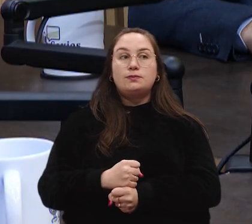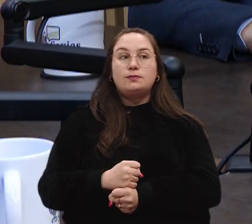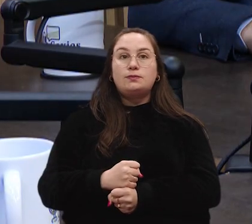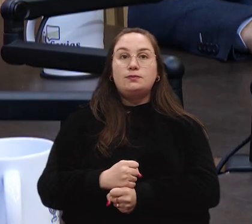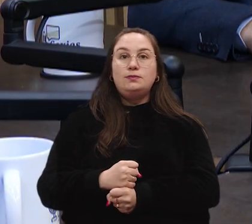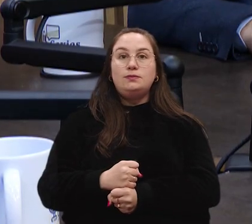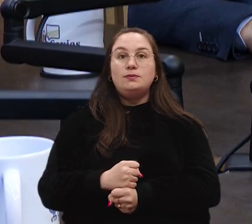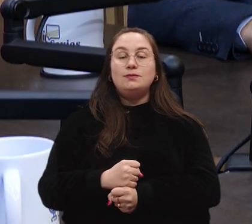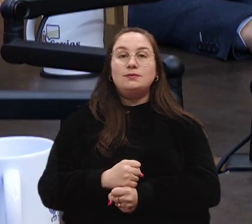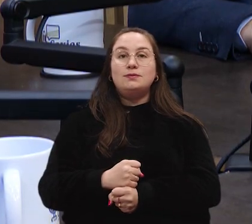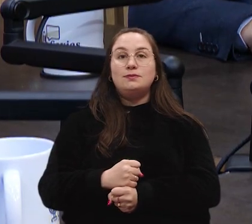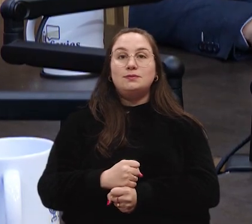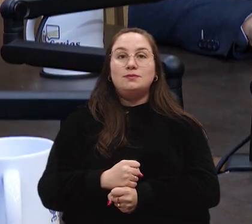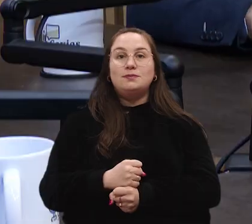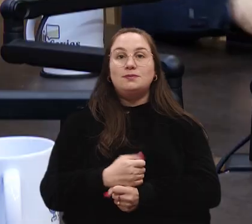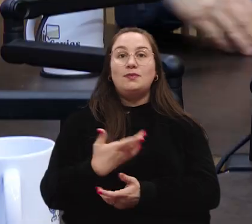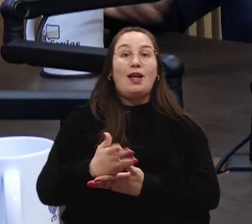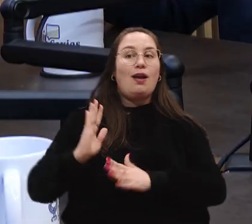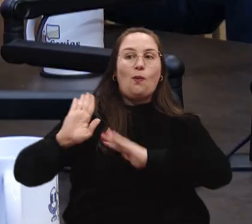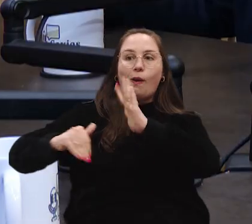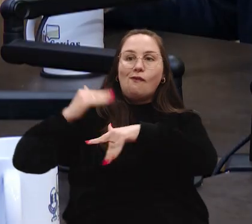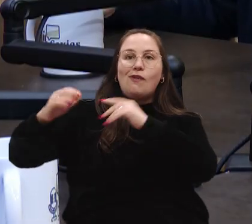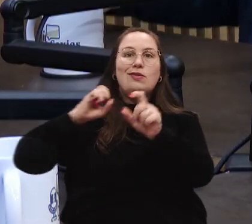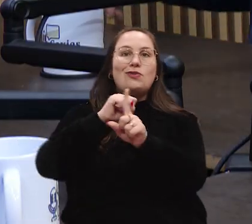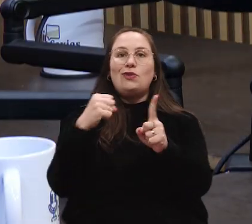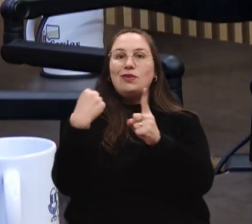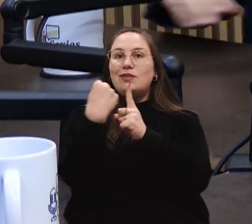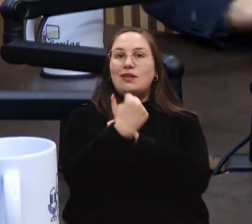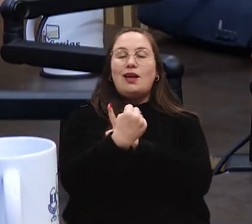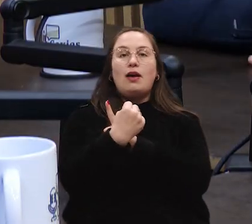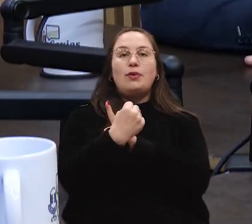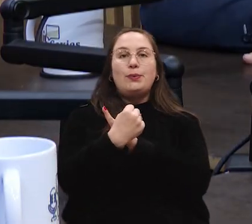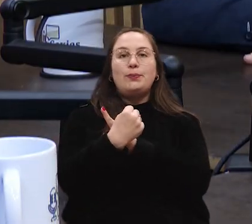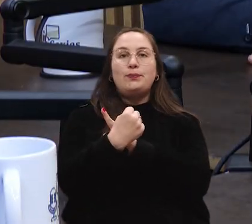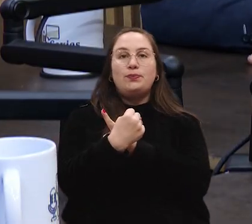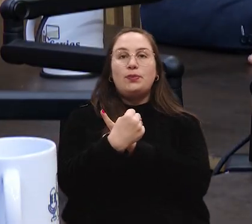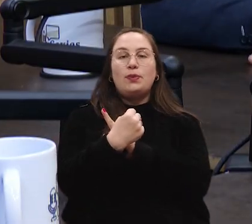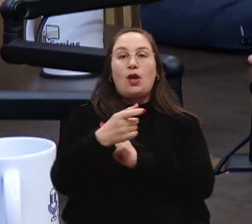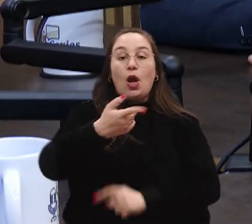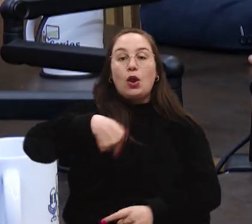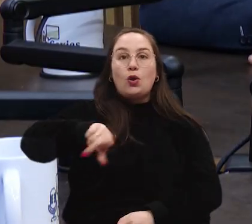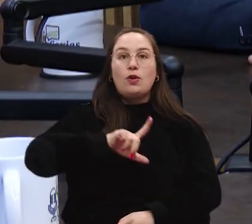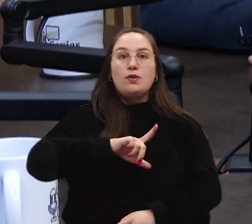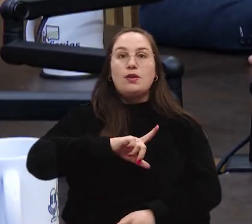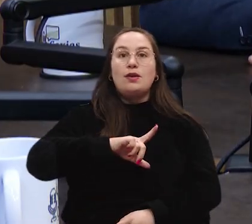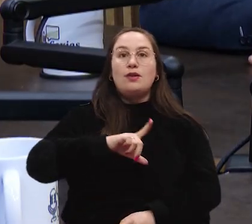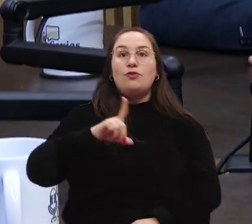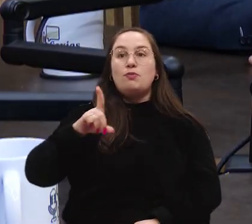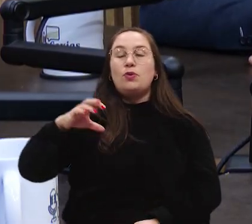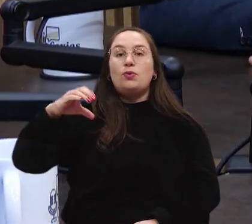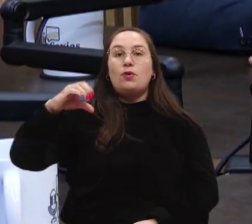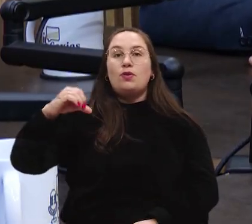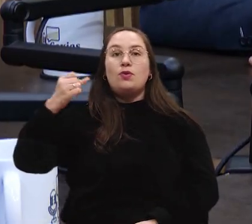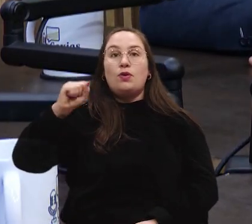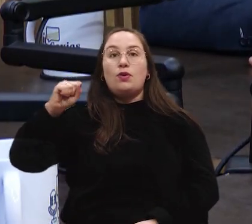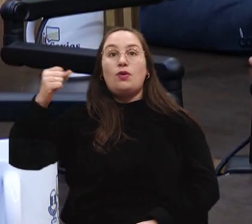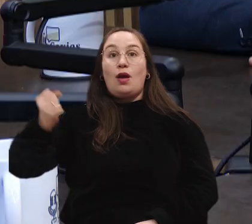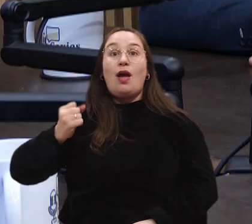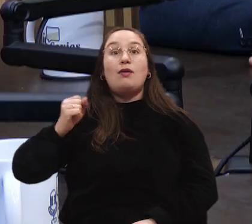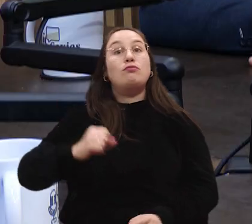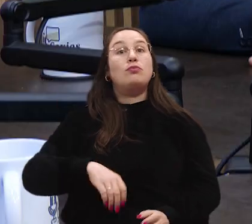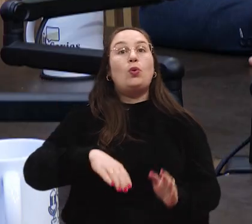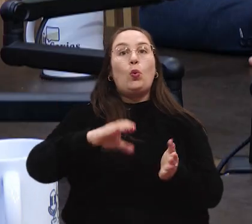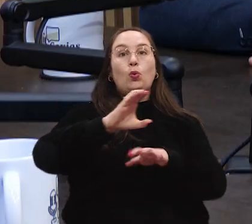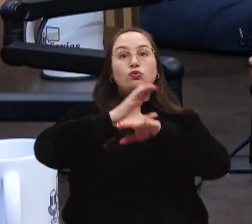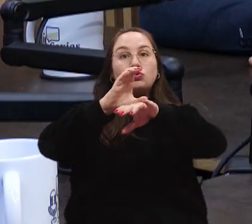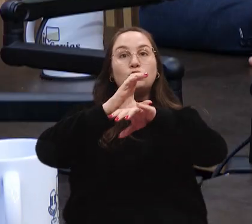E é um dos maiores avanços sociais que tem. Tanto é que a nossa Constituição de 88 é chamada Constituição Cidadã. Sim.